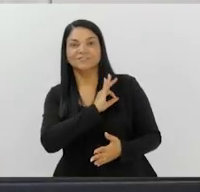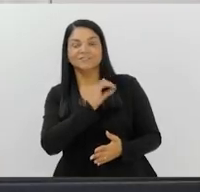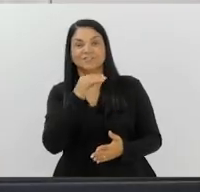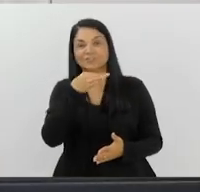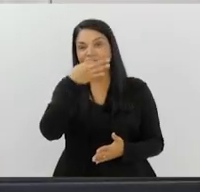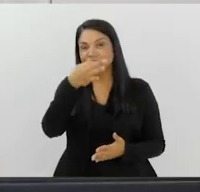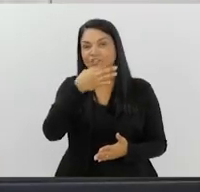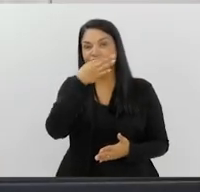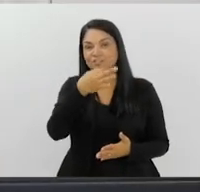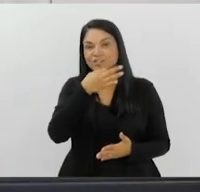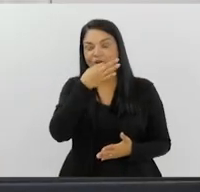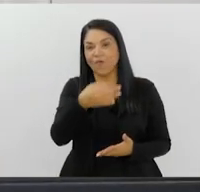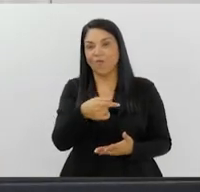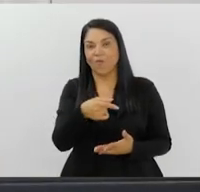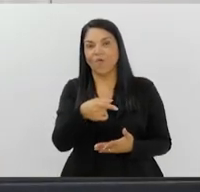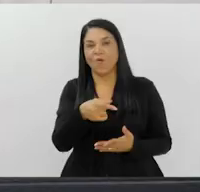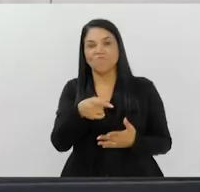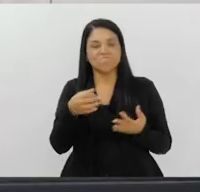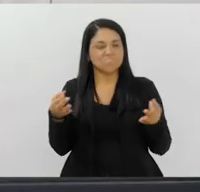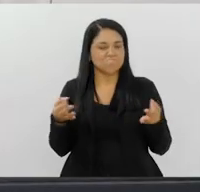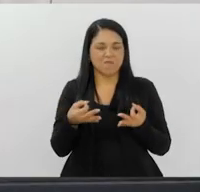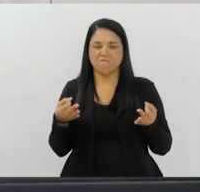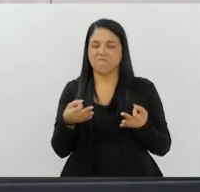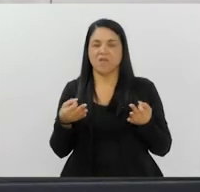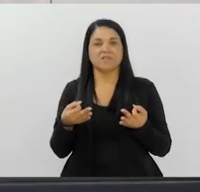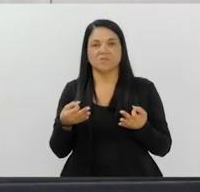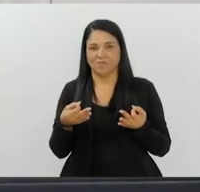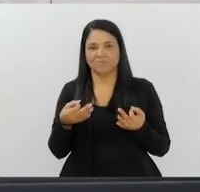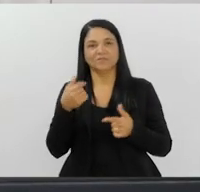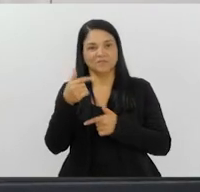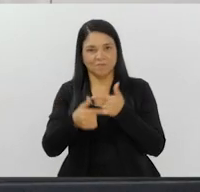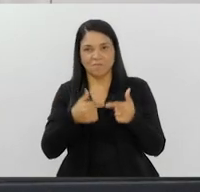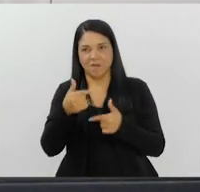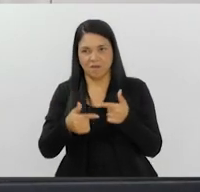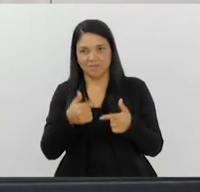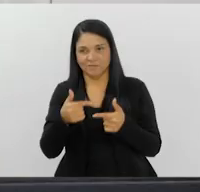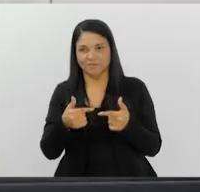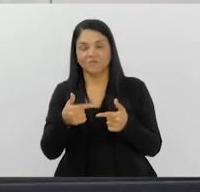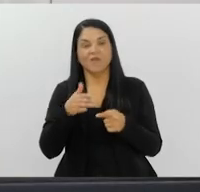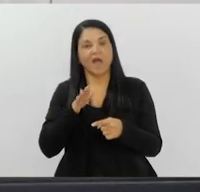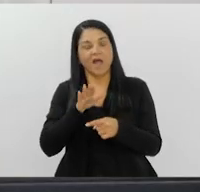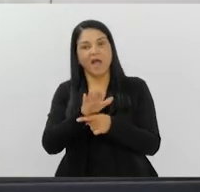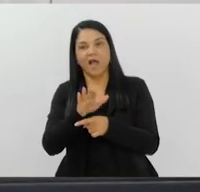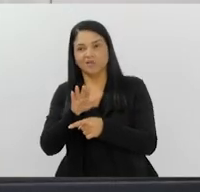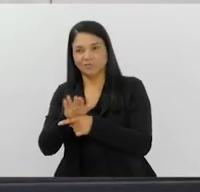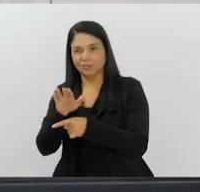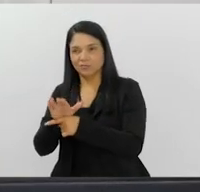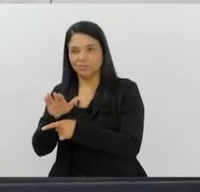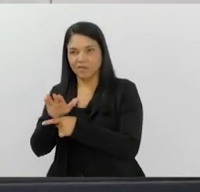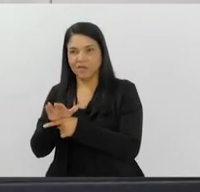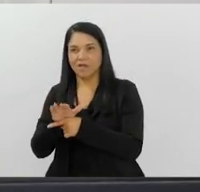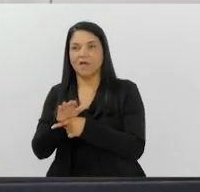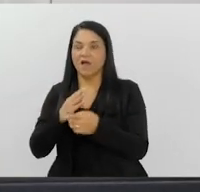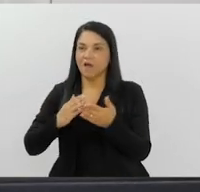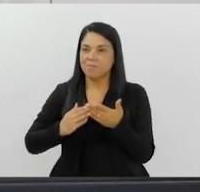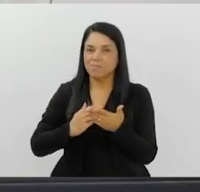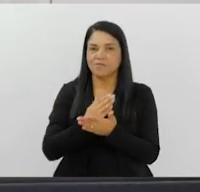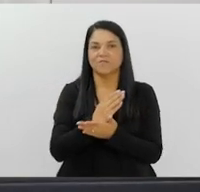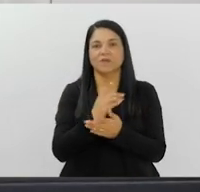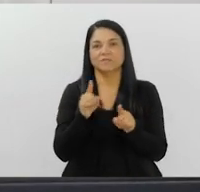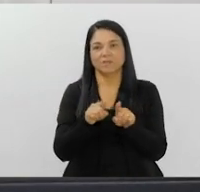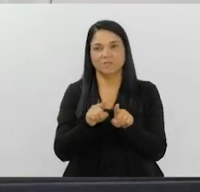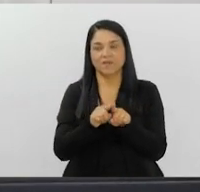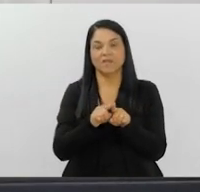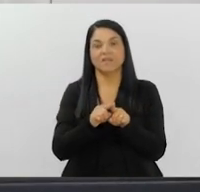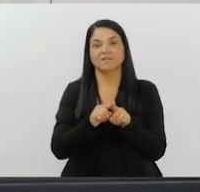fez um dever de casa memorável aqui então isso não só vai ajudar a aprovar como depois na segunda